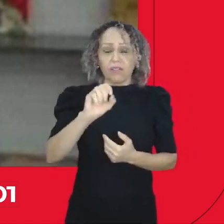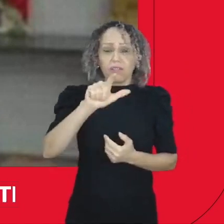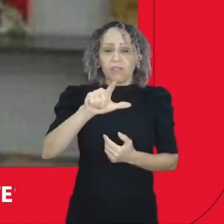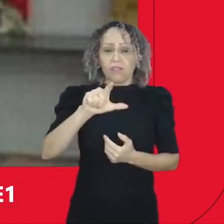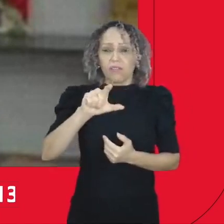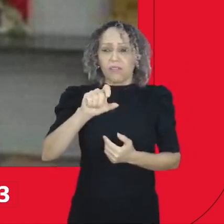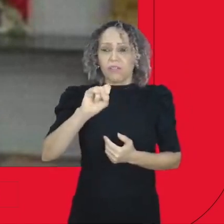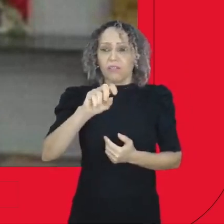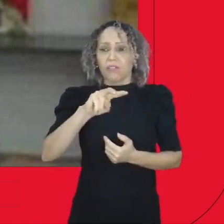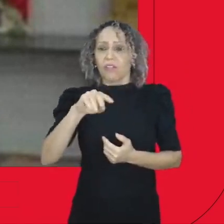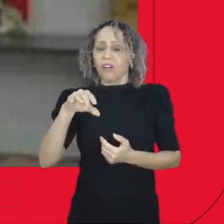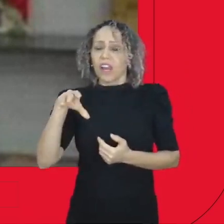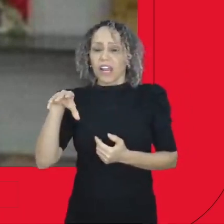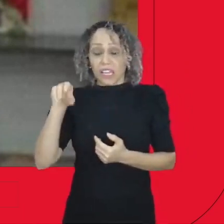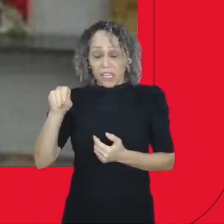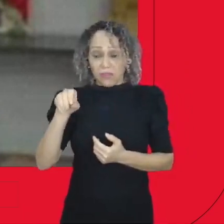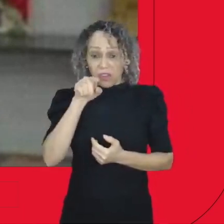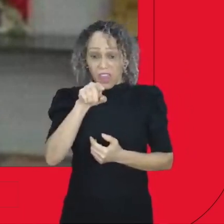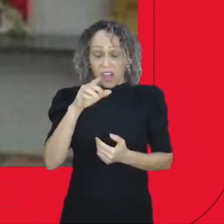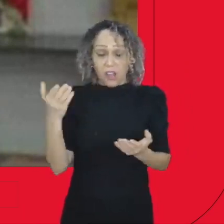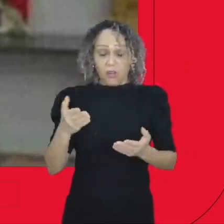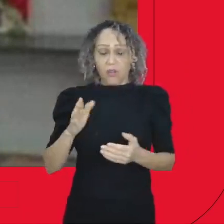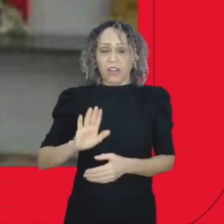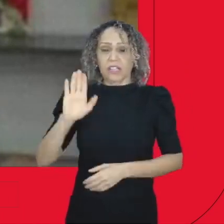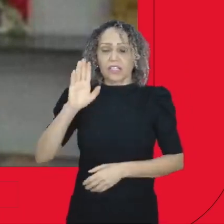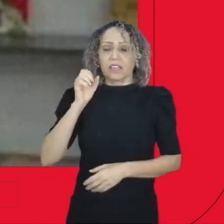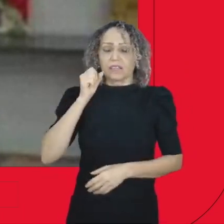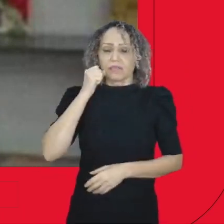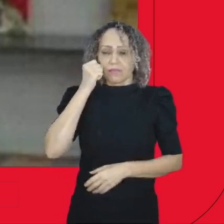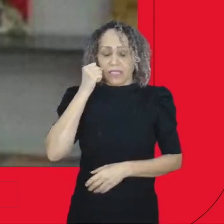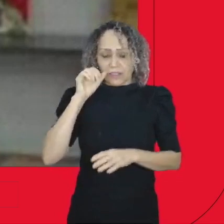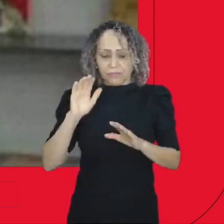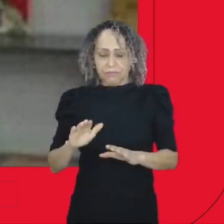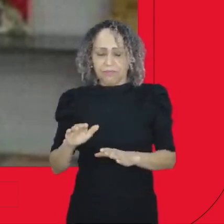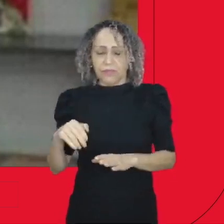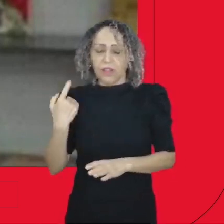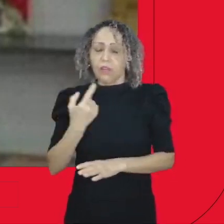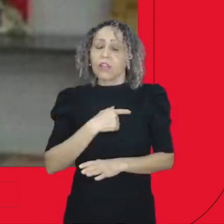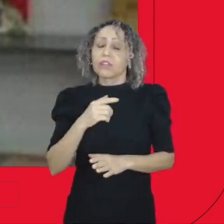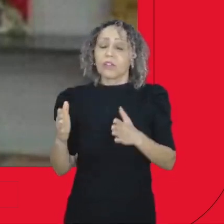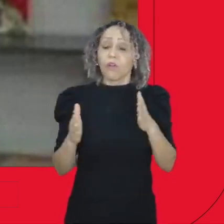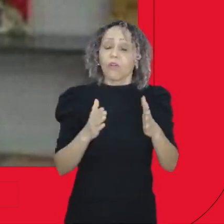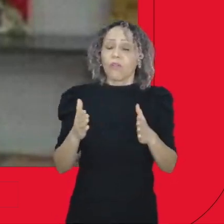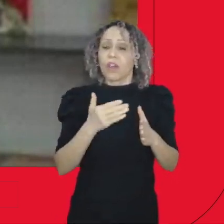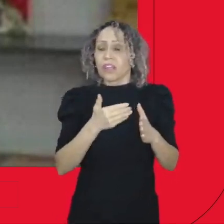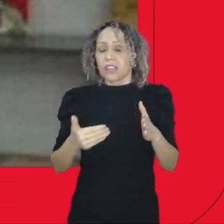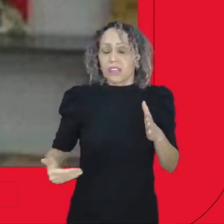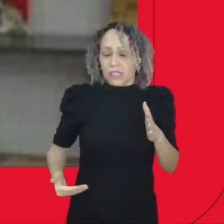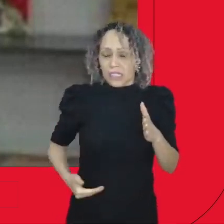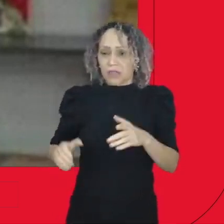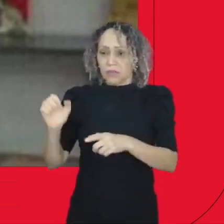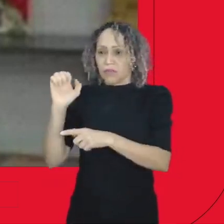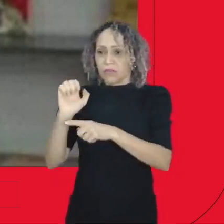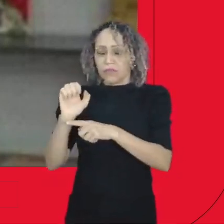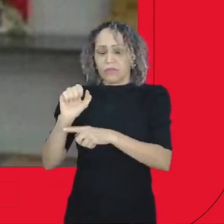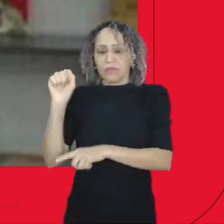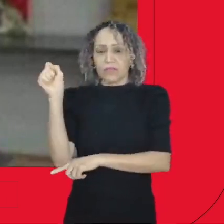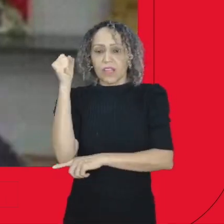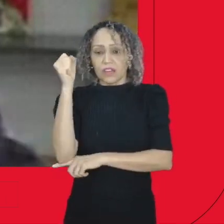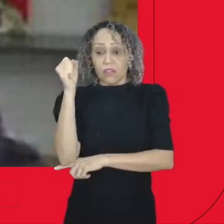o melhor governador que o nosso estado teve. Quando perguntam qual é o perfil de um governador que você sonha para a sua vida,